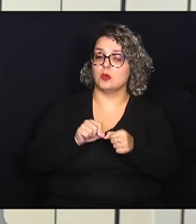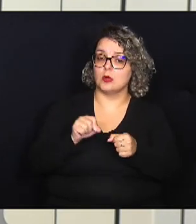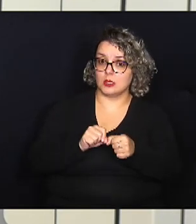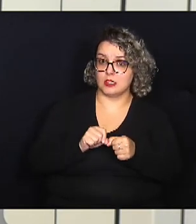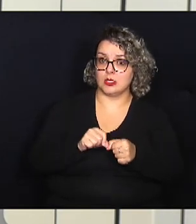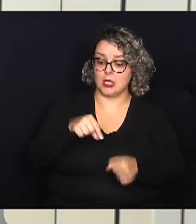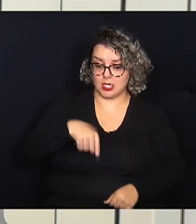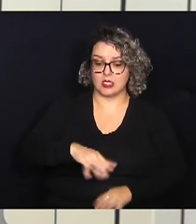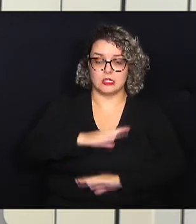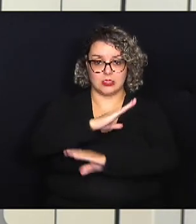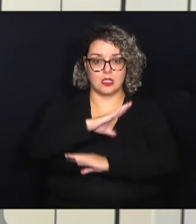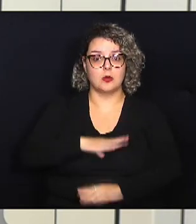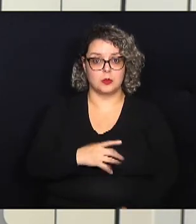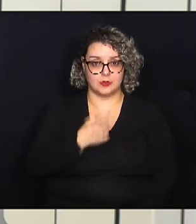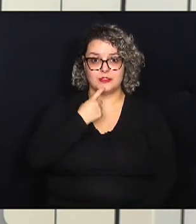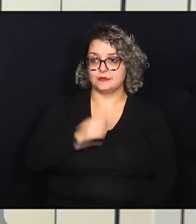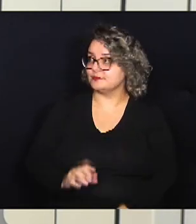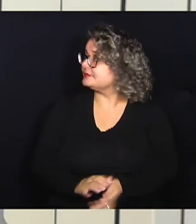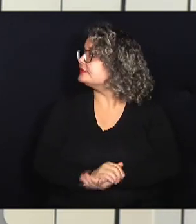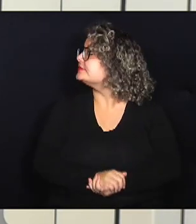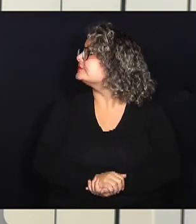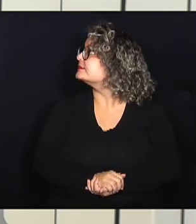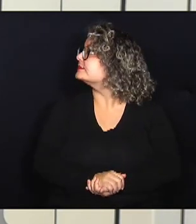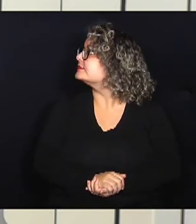aqui na Câmara Municipal de Campinas.